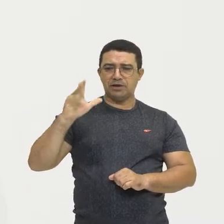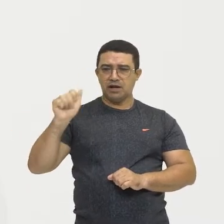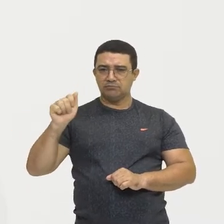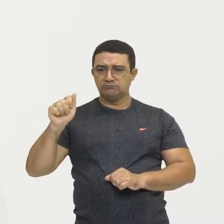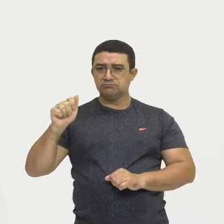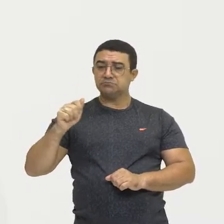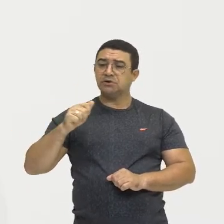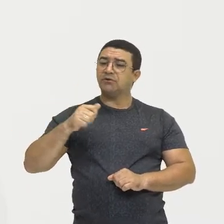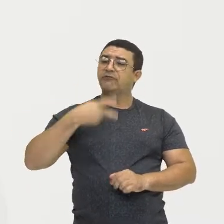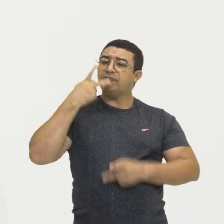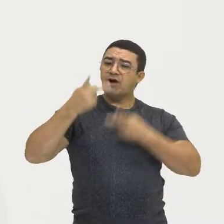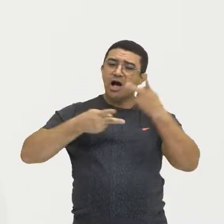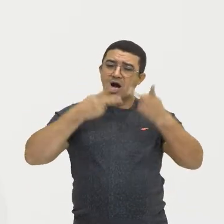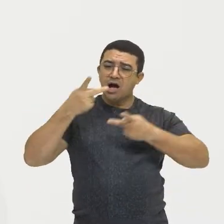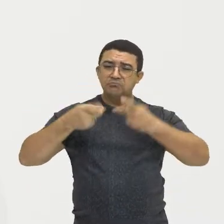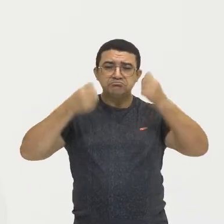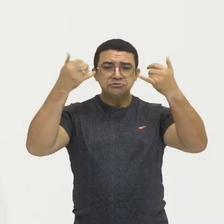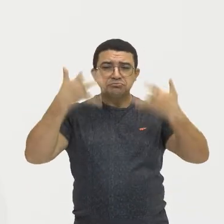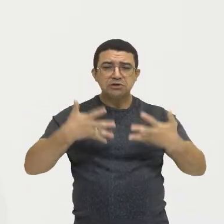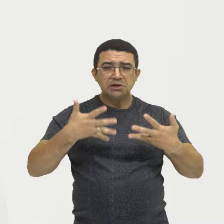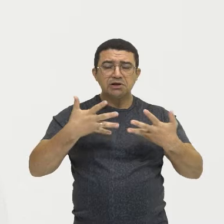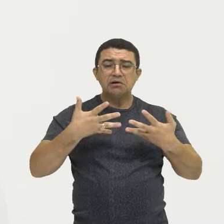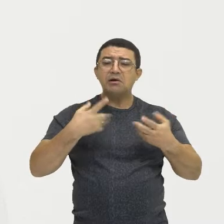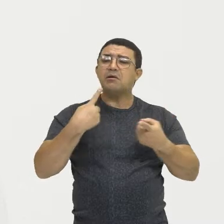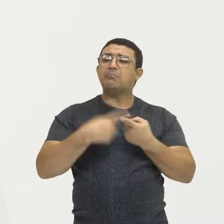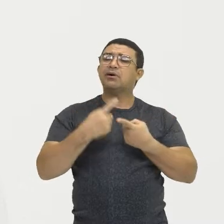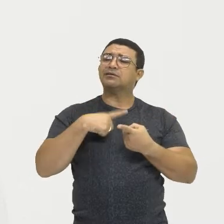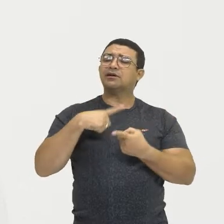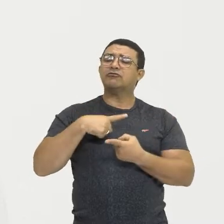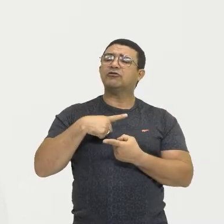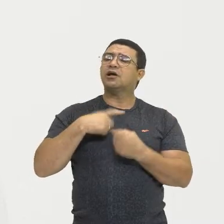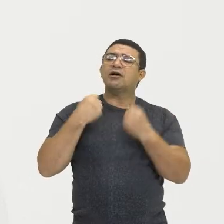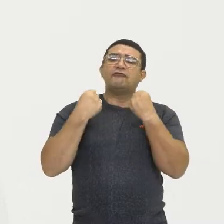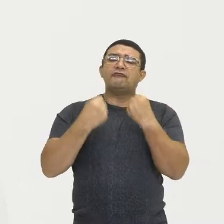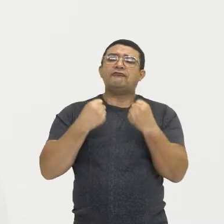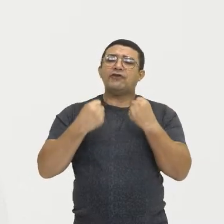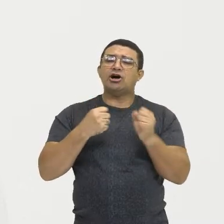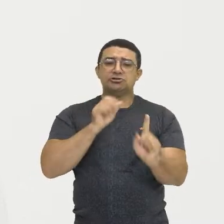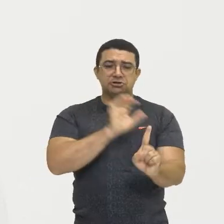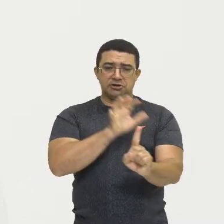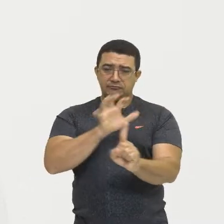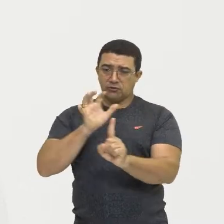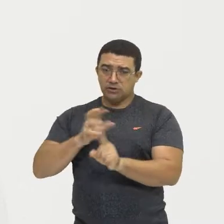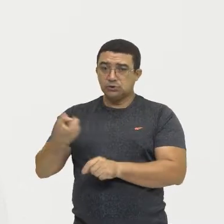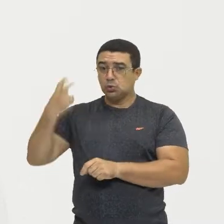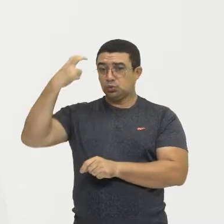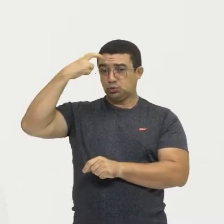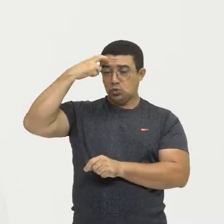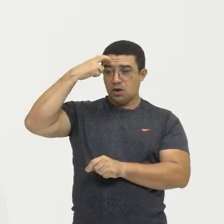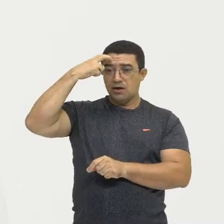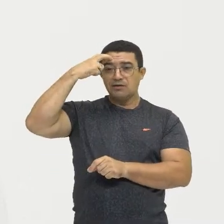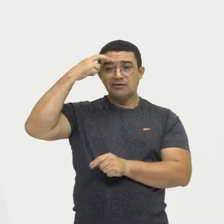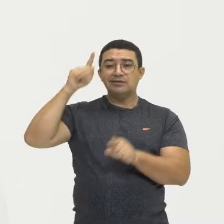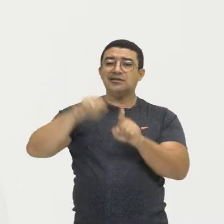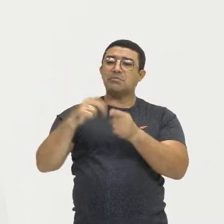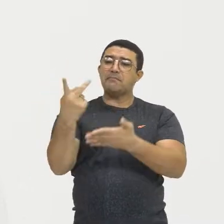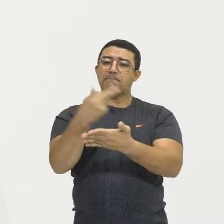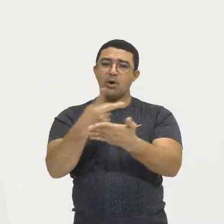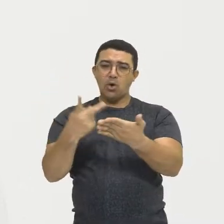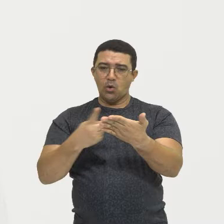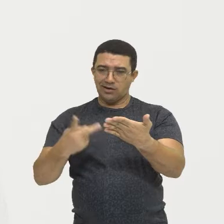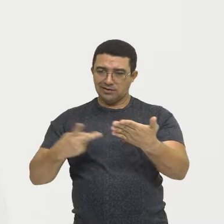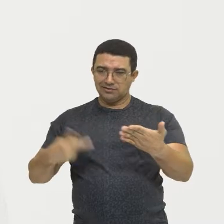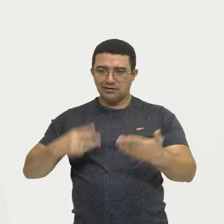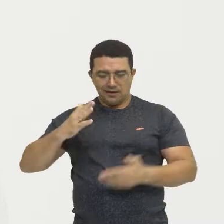que foi por conta de uma forte influência da cultura e da poesia árabe que culminou no surgimento